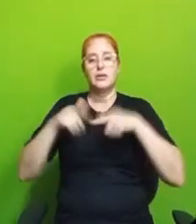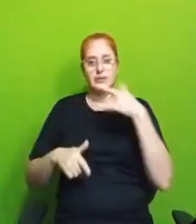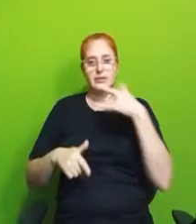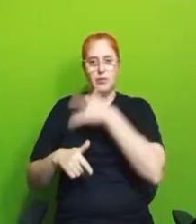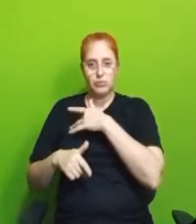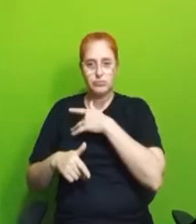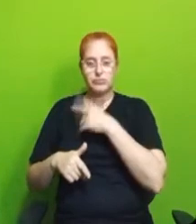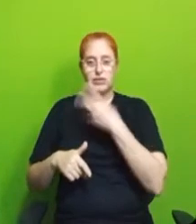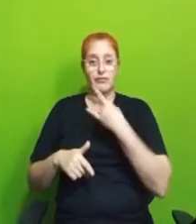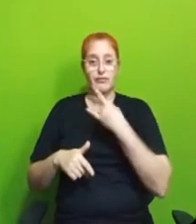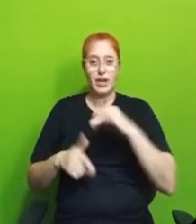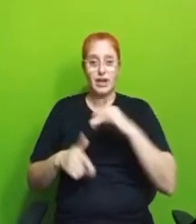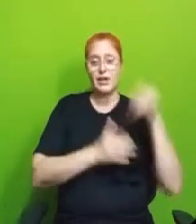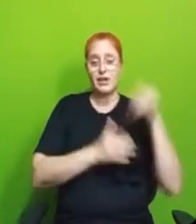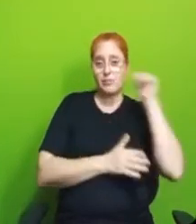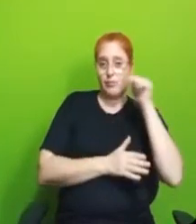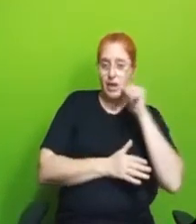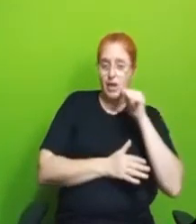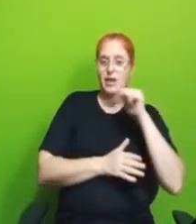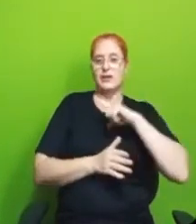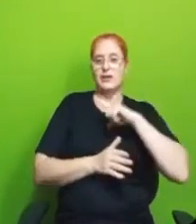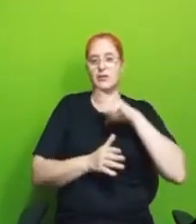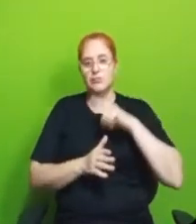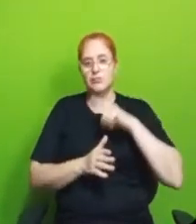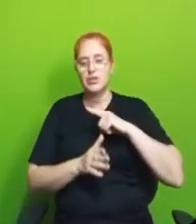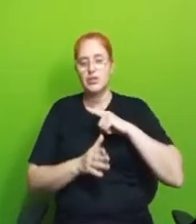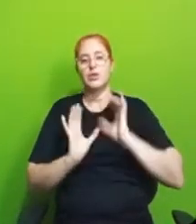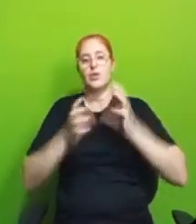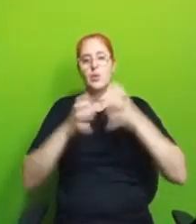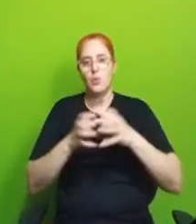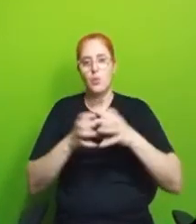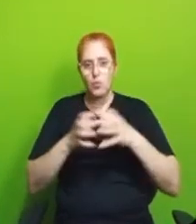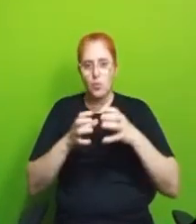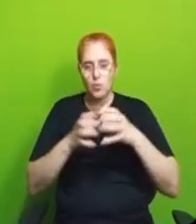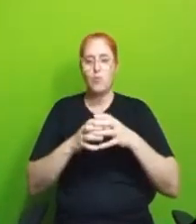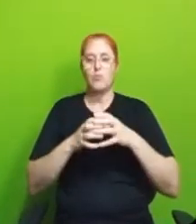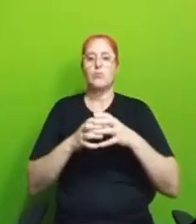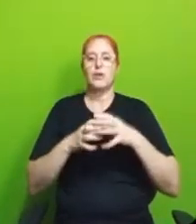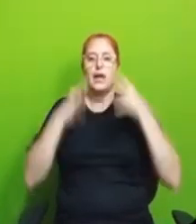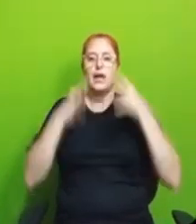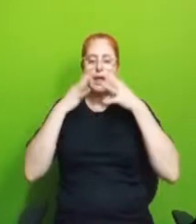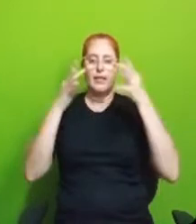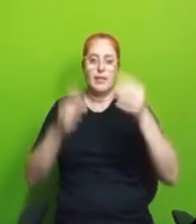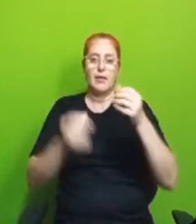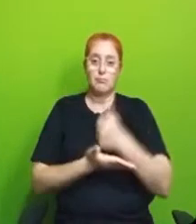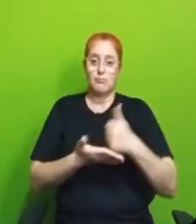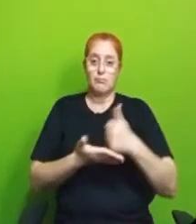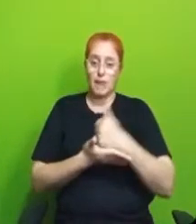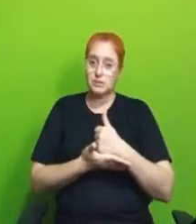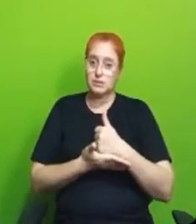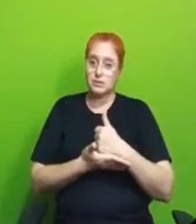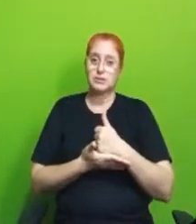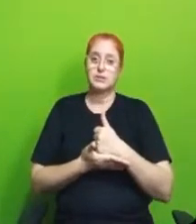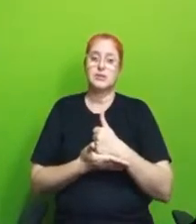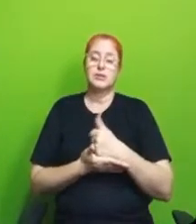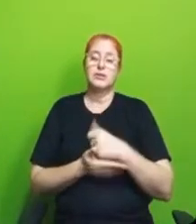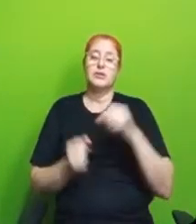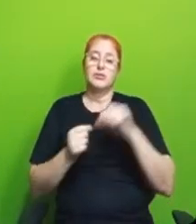de saúde, seja através da equipe, eu estou falando da atenção básica, né? O serviço faz migrar uma série